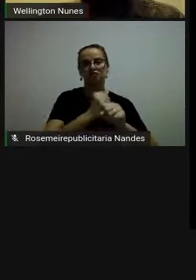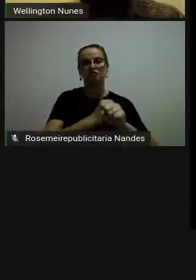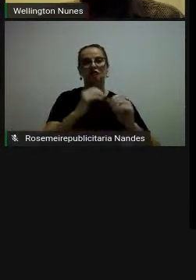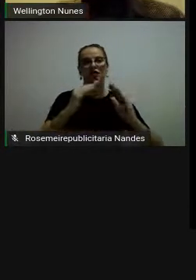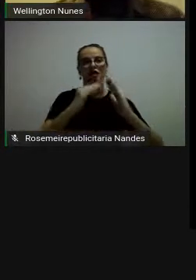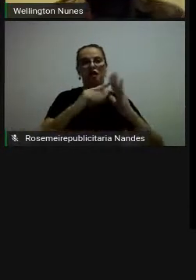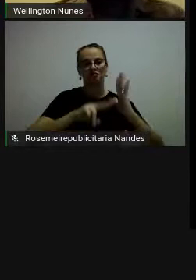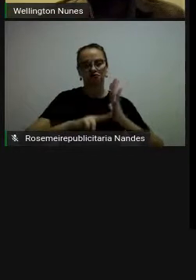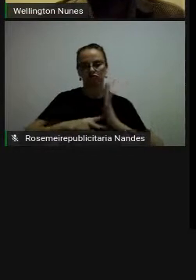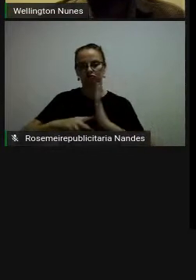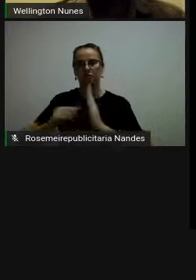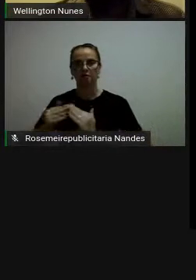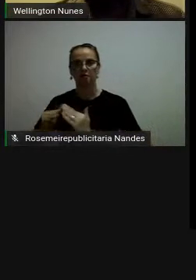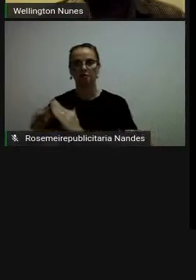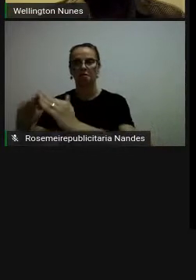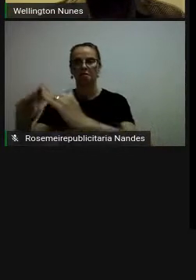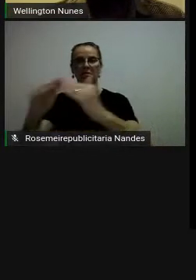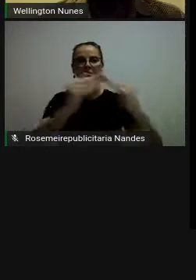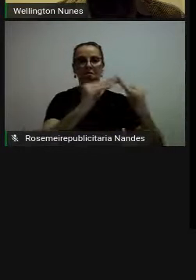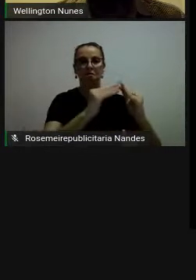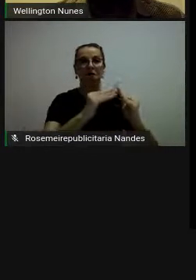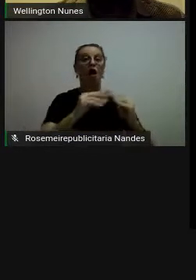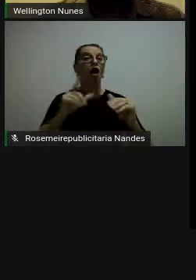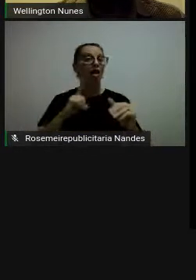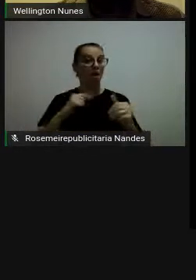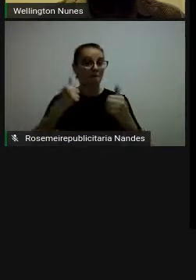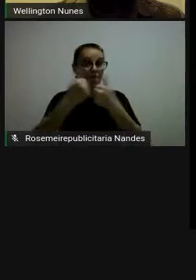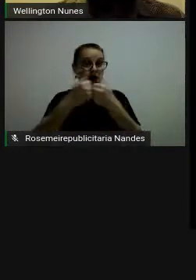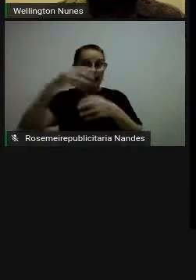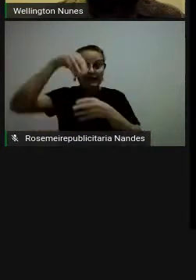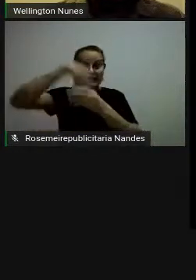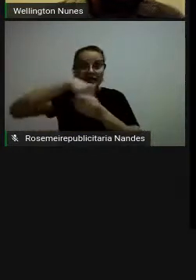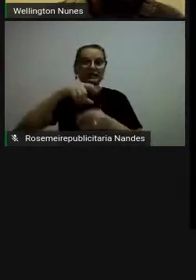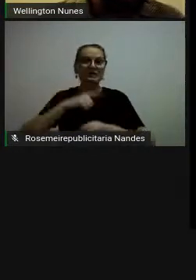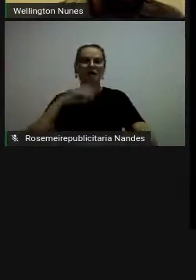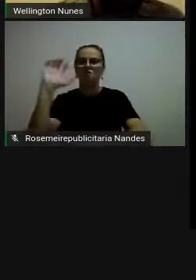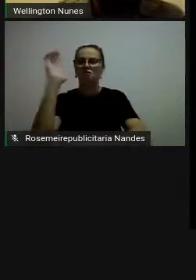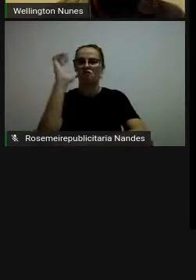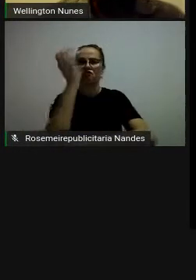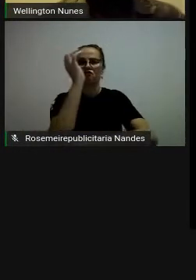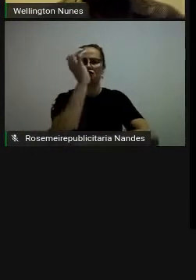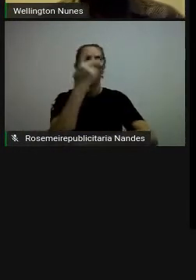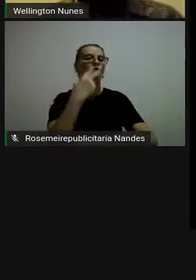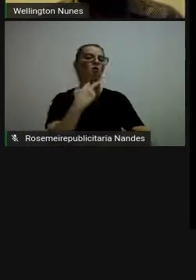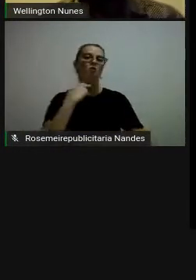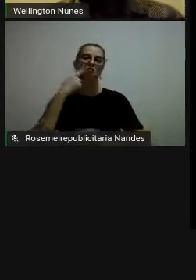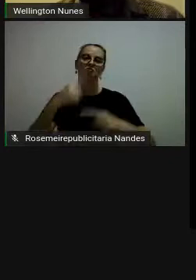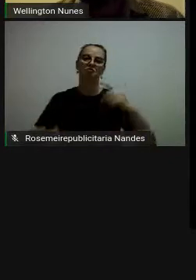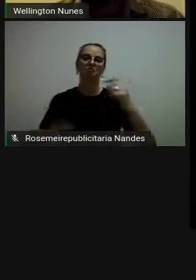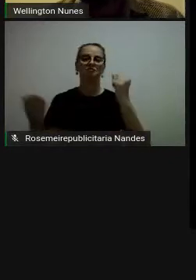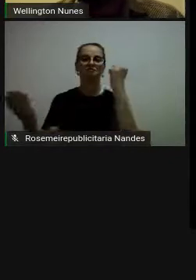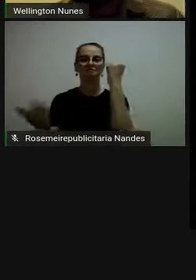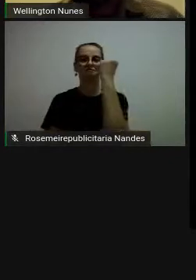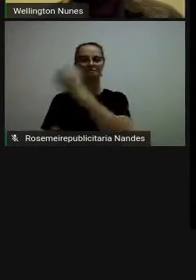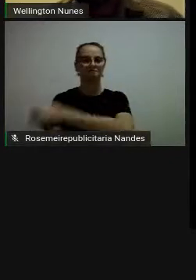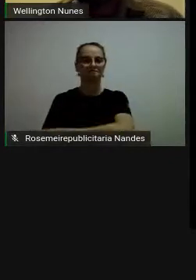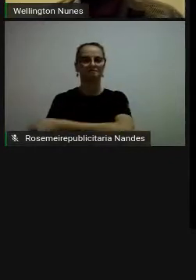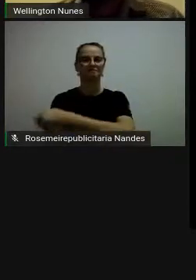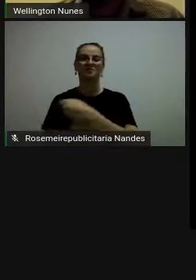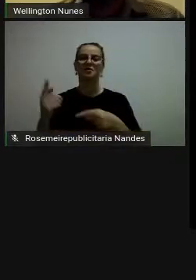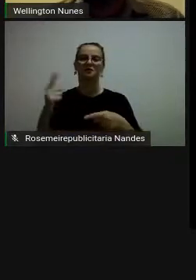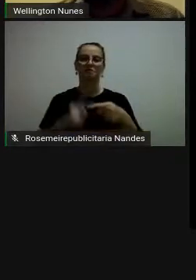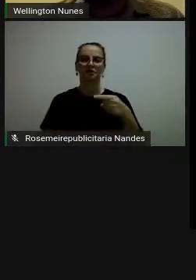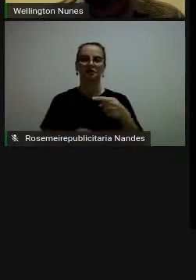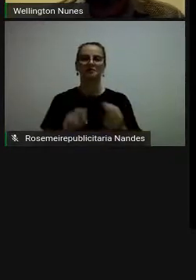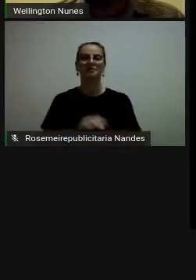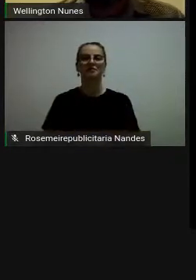APP, Área de Preservação Permanente, de 50 metros. Aqui fica melhor para enxergar. Aqui está vermelha. Na